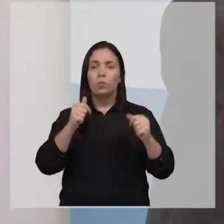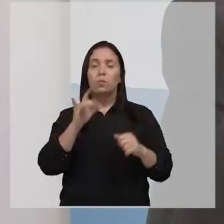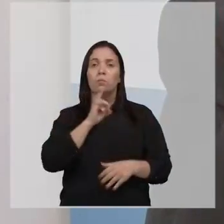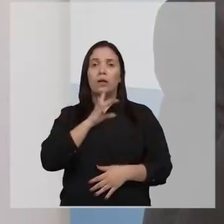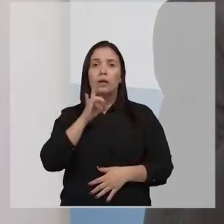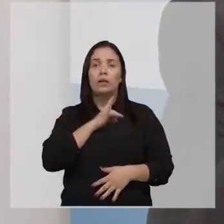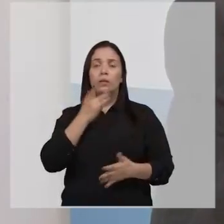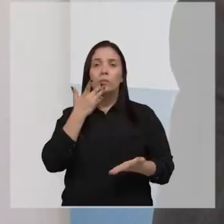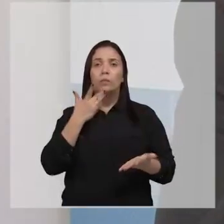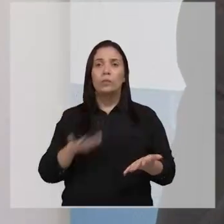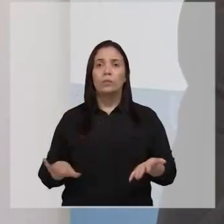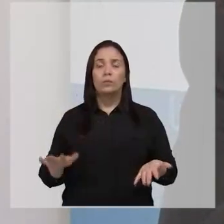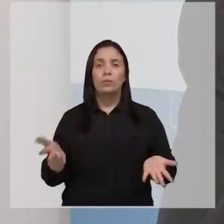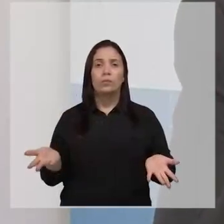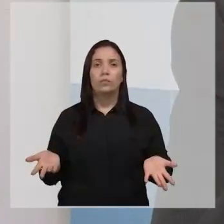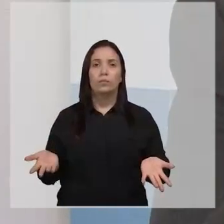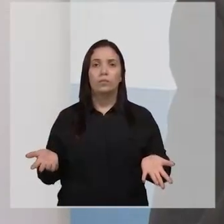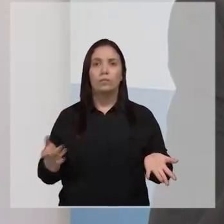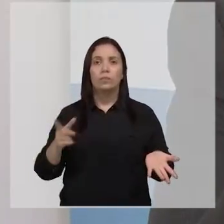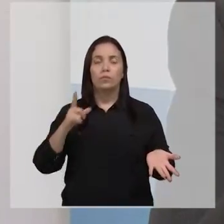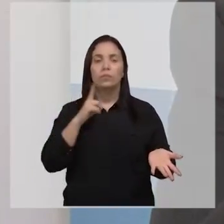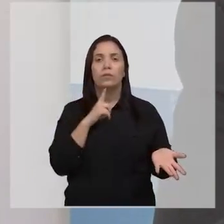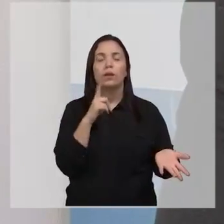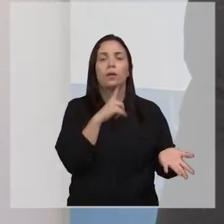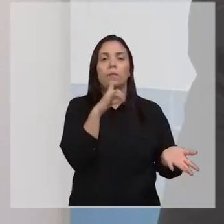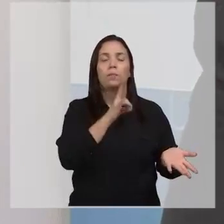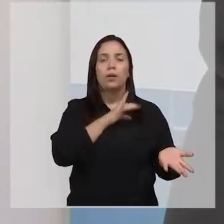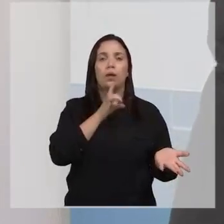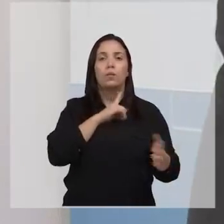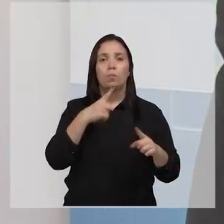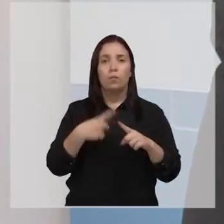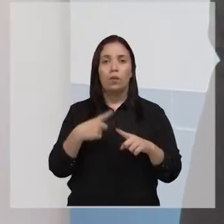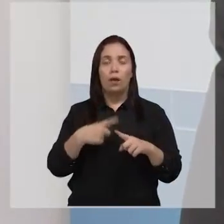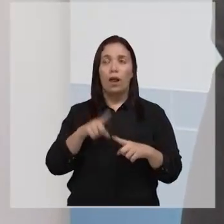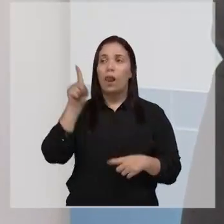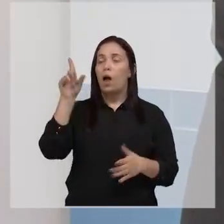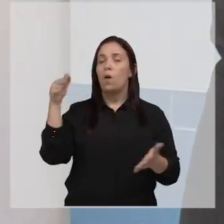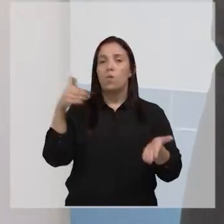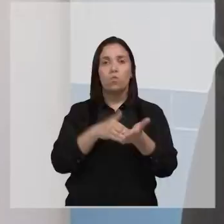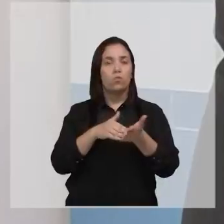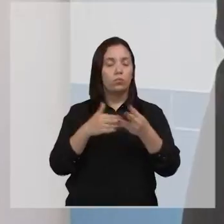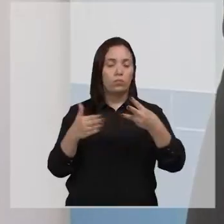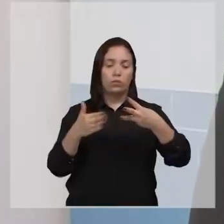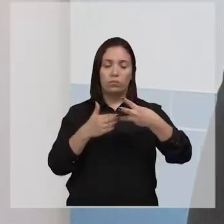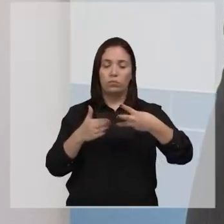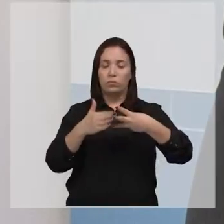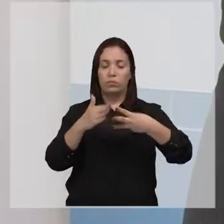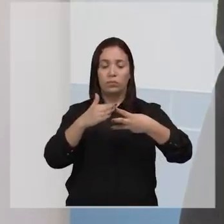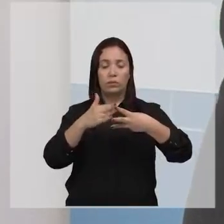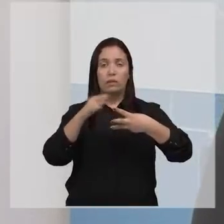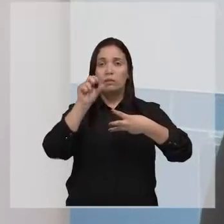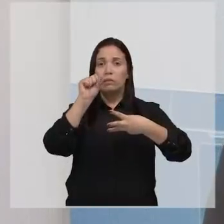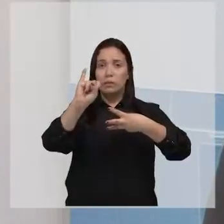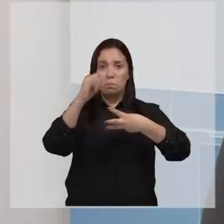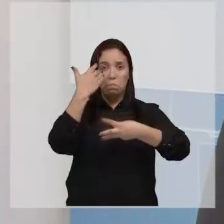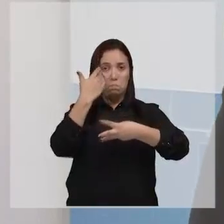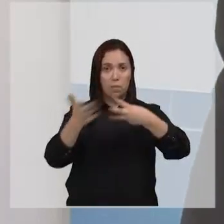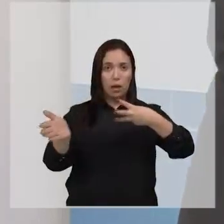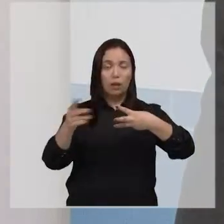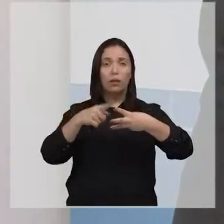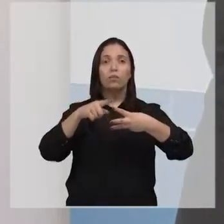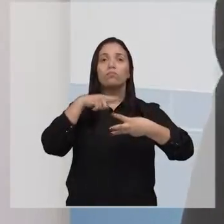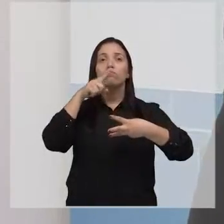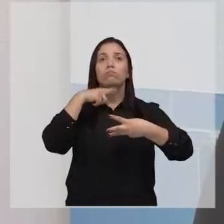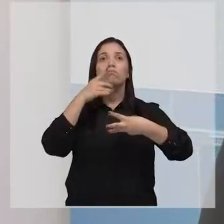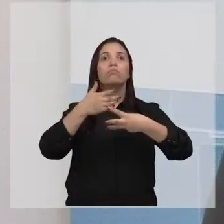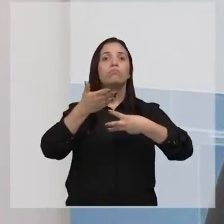diziam. Acusavam muito de ser inquisição. Por quê? Porque no Supremo é a última instância. Julgou, vai para a cadeia. Por isso que o Zé Disseu foi para a cadeia.